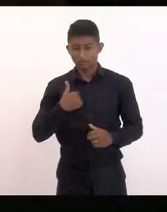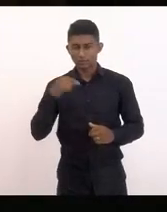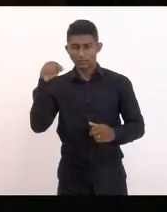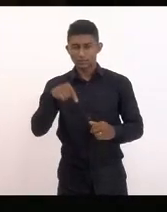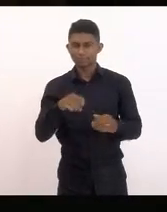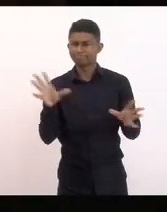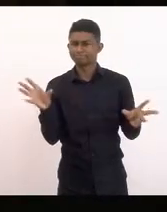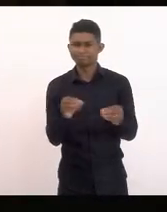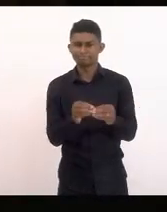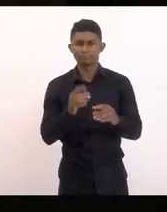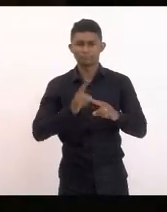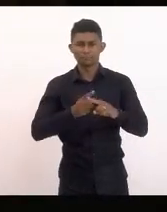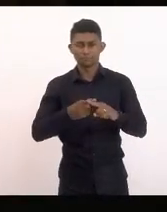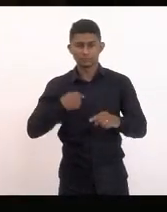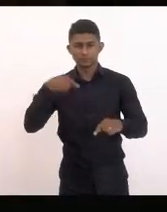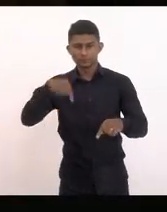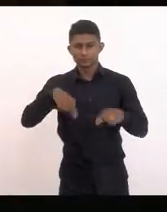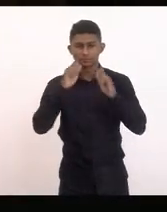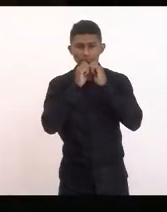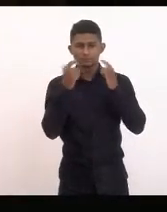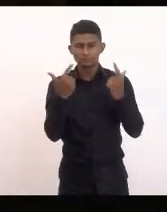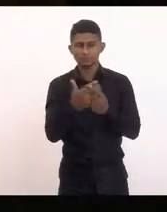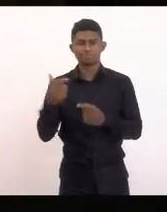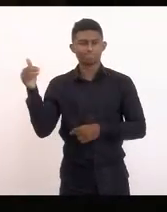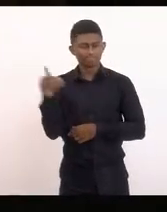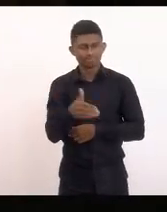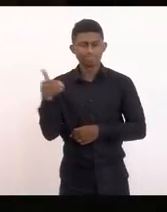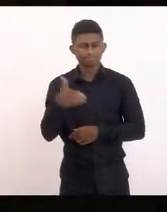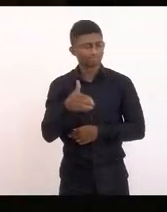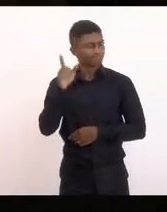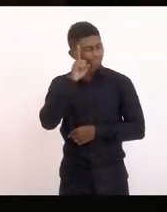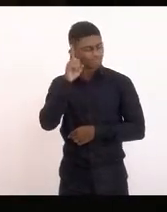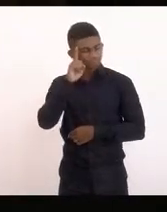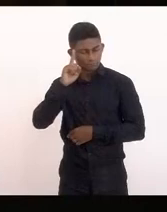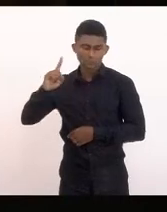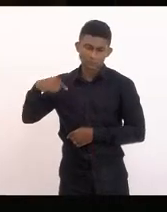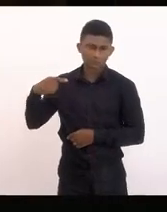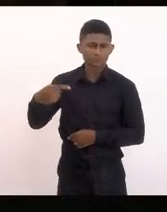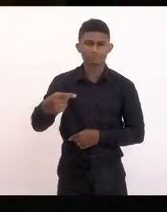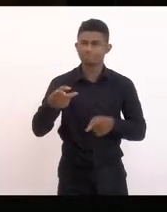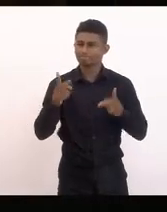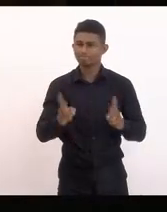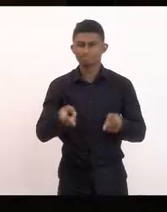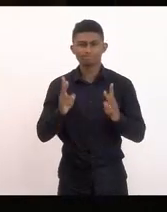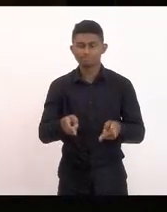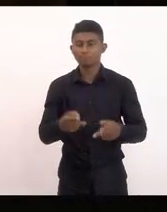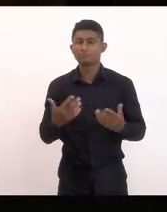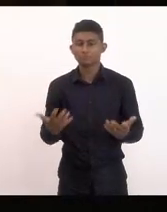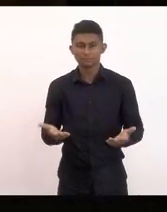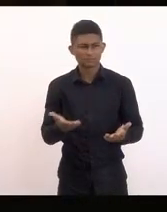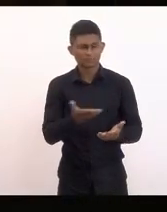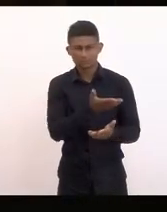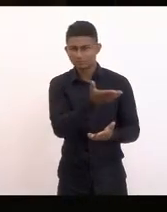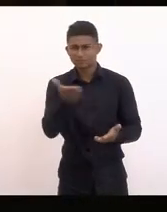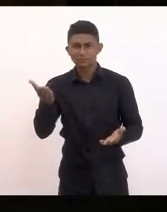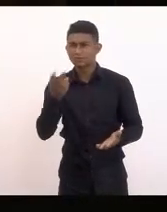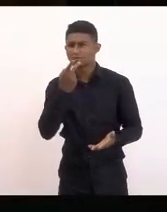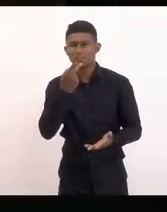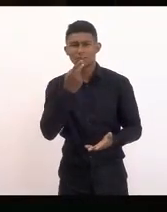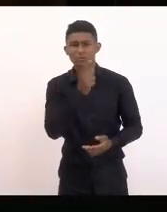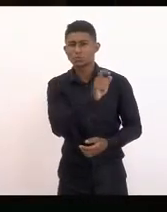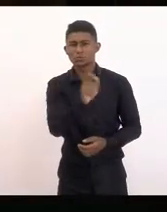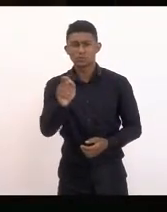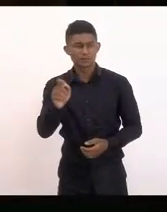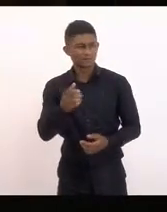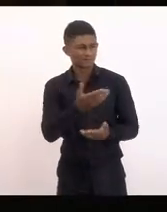plenário dia após dia debatendo na mesma tecla. Infelizmente, nós escutamos o quê? Tem deputados aqui que